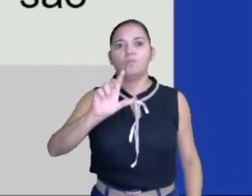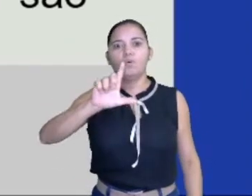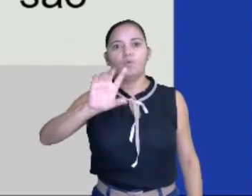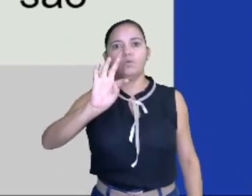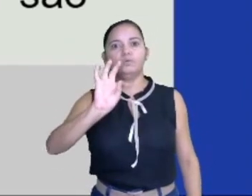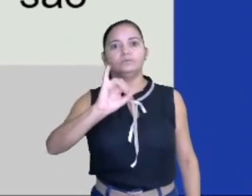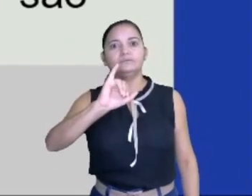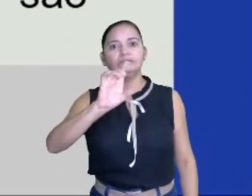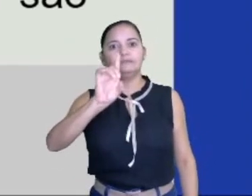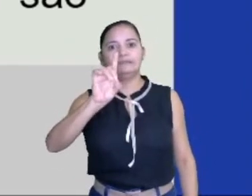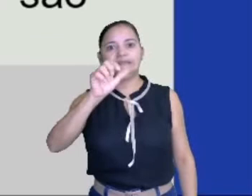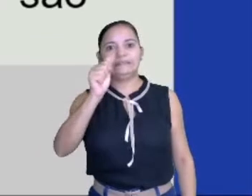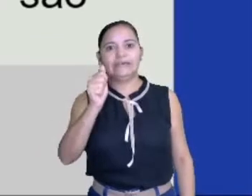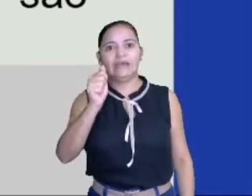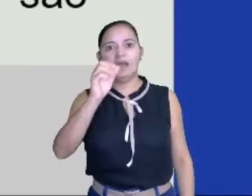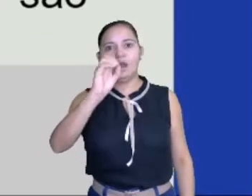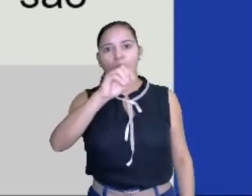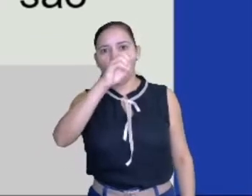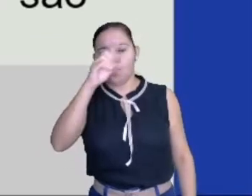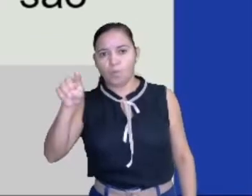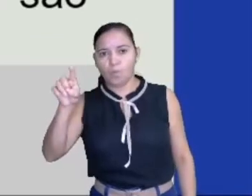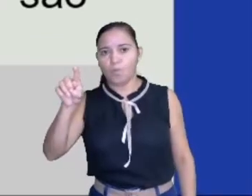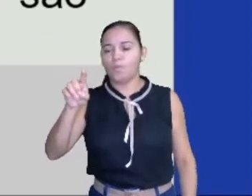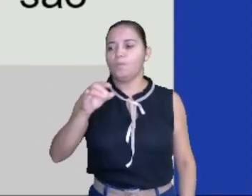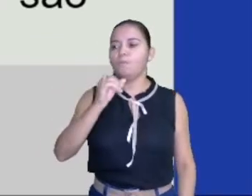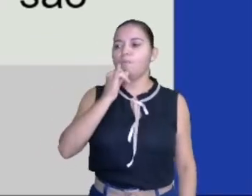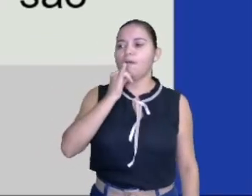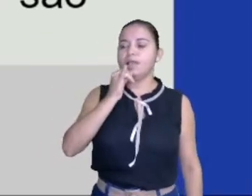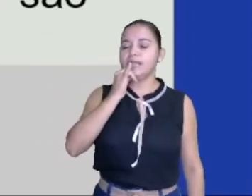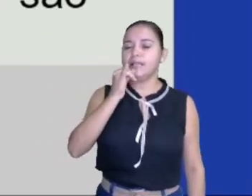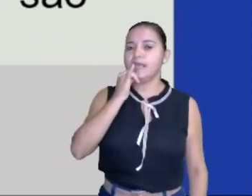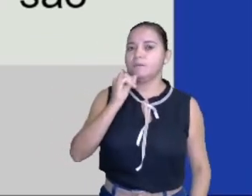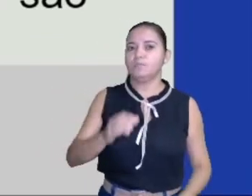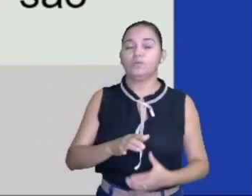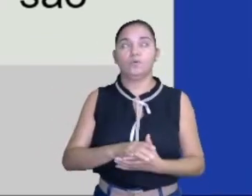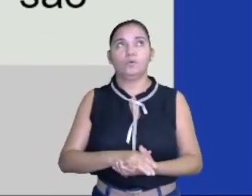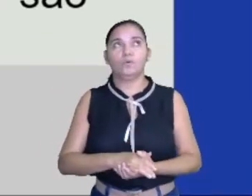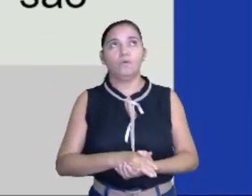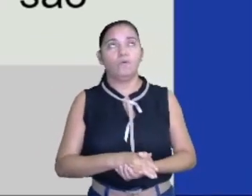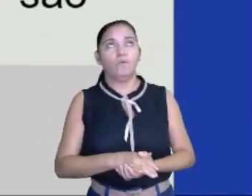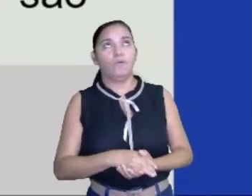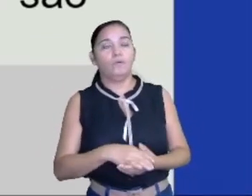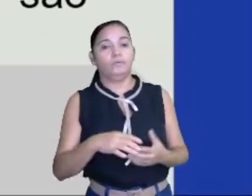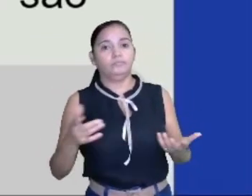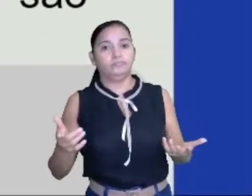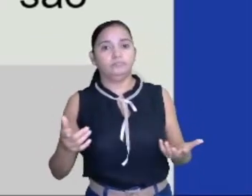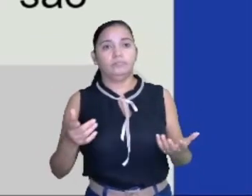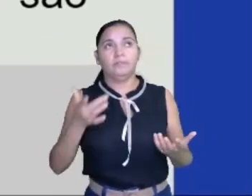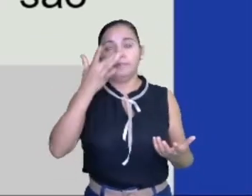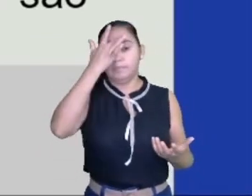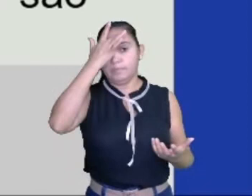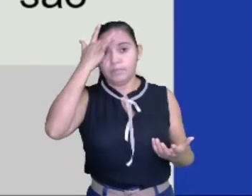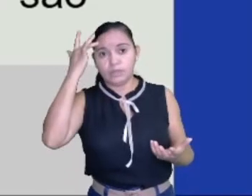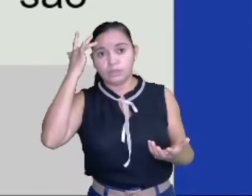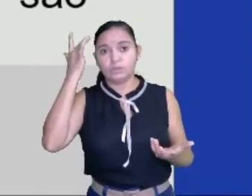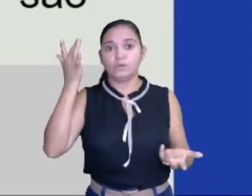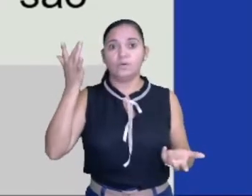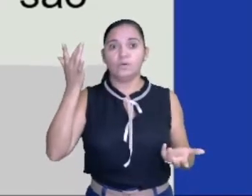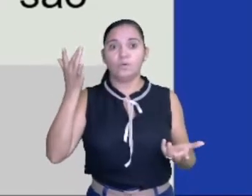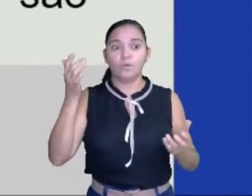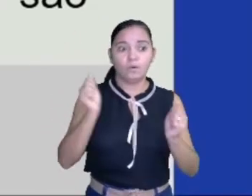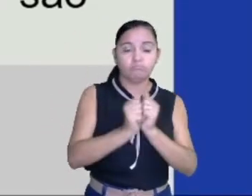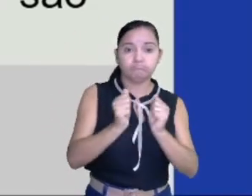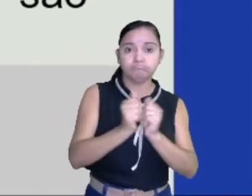juntando para observar um fenômeno. E como exemplo de multidão, a gente poderia citar um incêndio, um